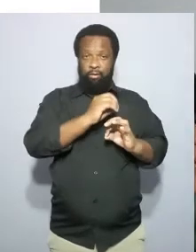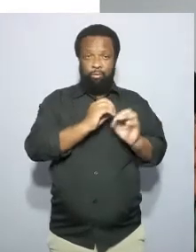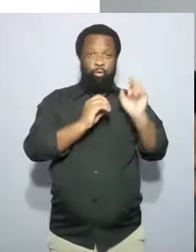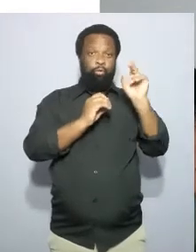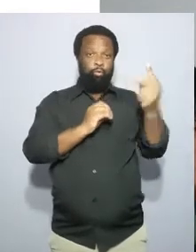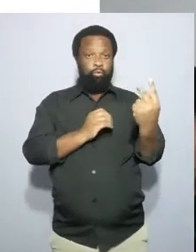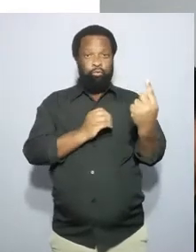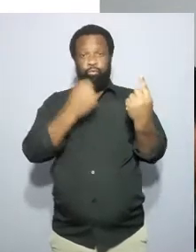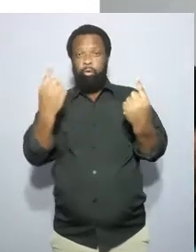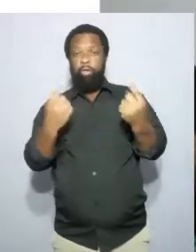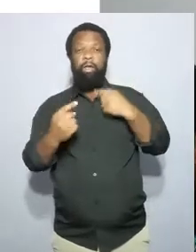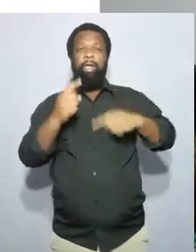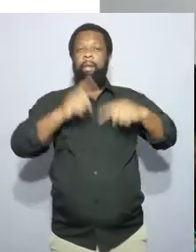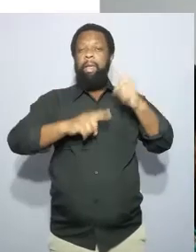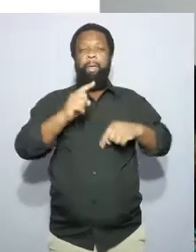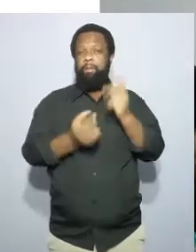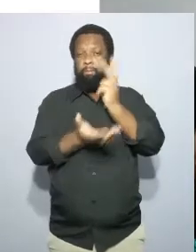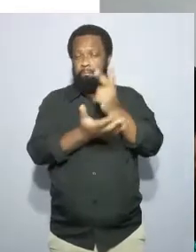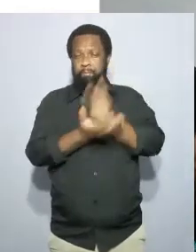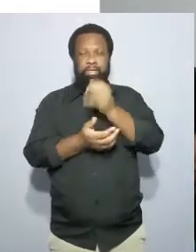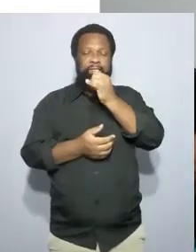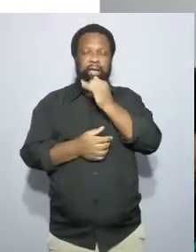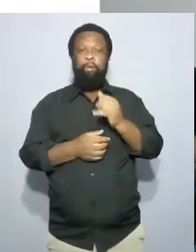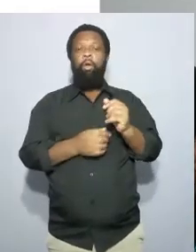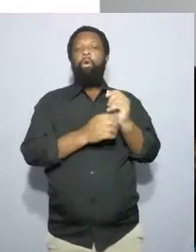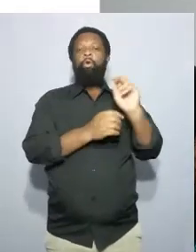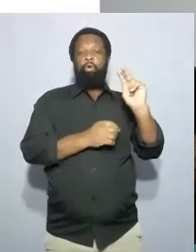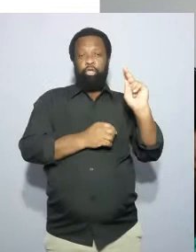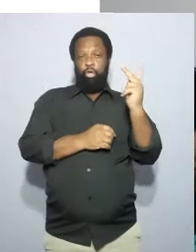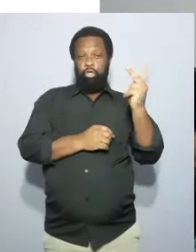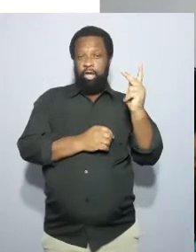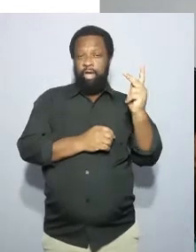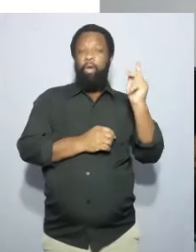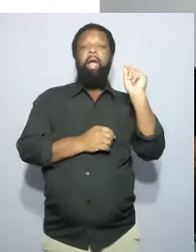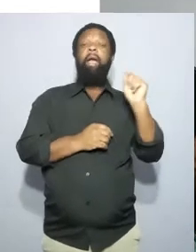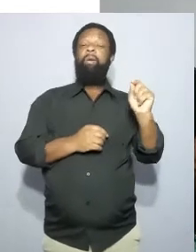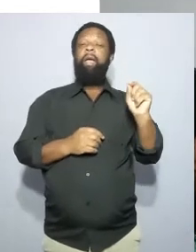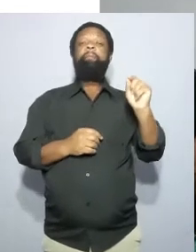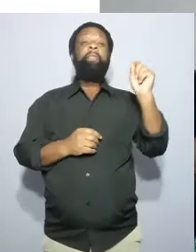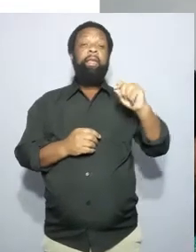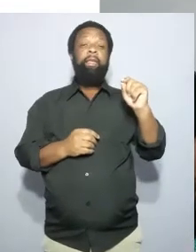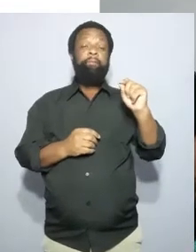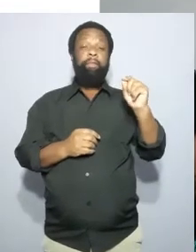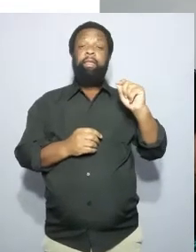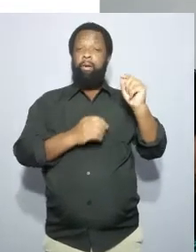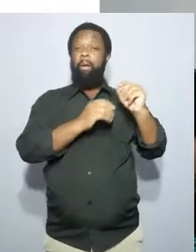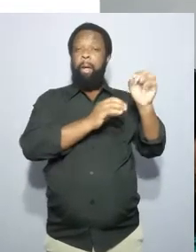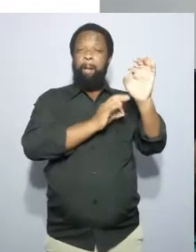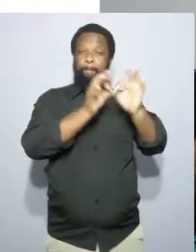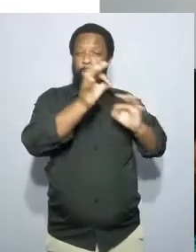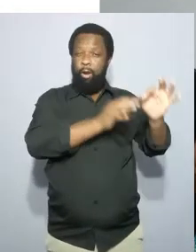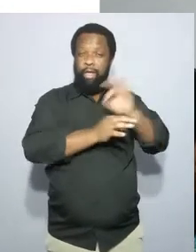elemento químico. Então, eu imaginei aqui, por exemplo, o gás hidrogênio, ele é, no caso, essa aqui é uma